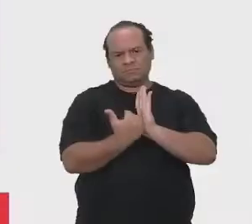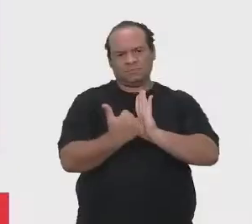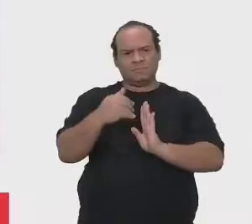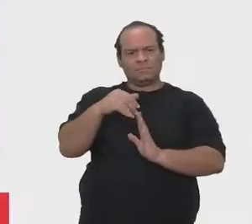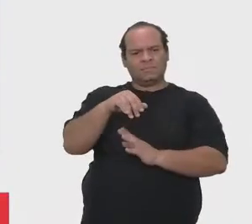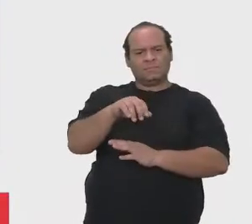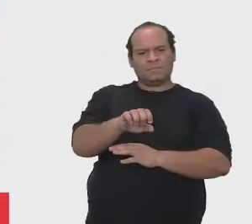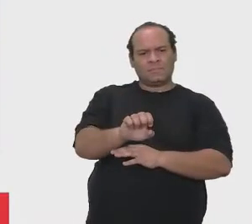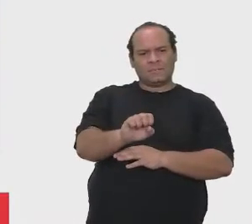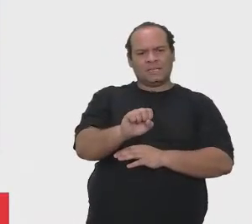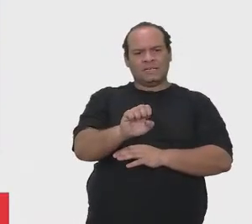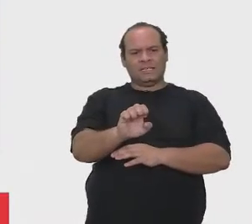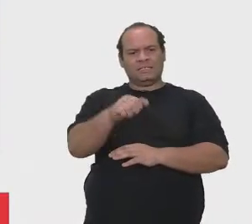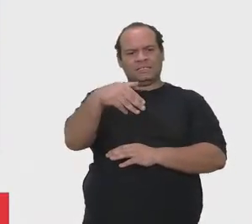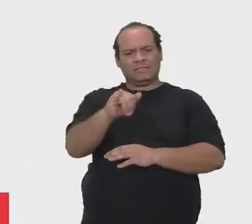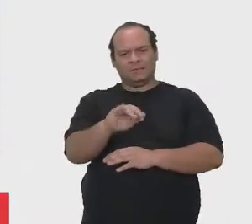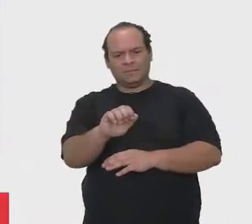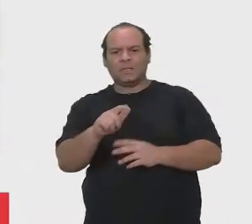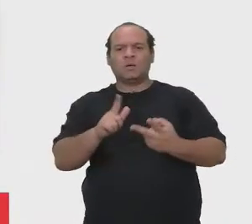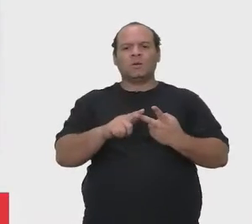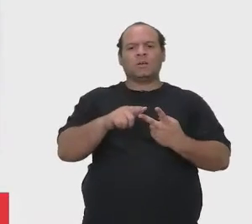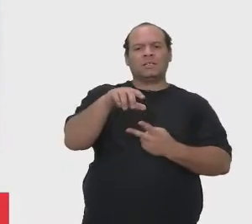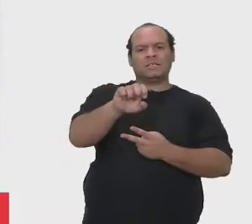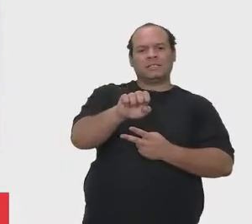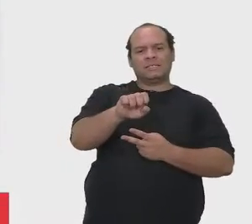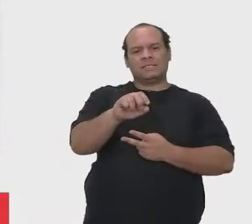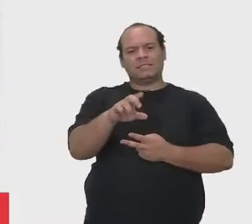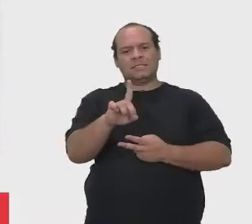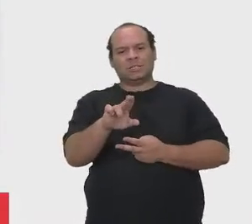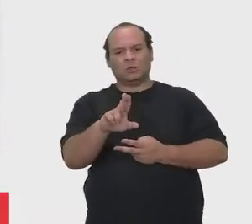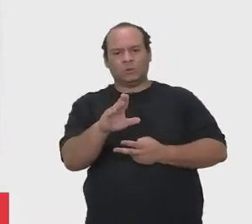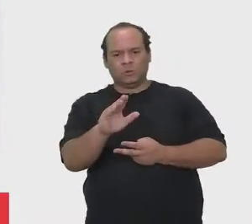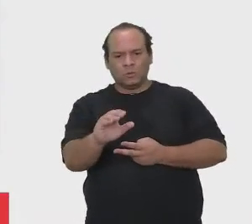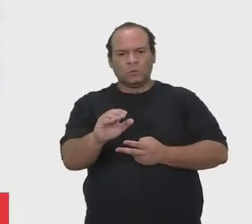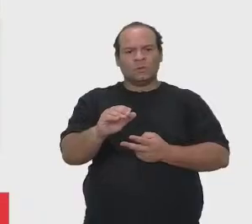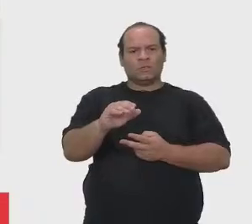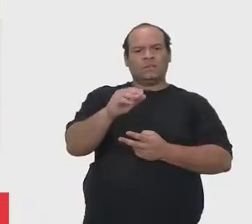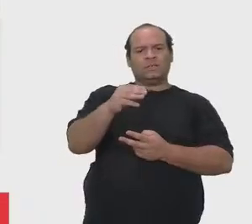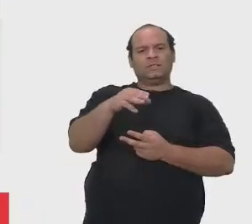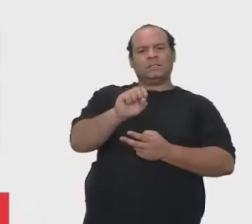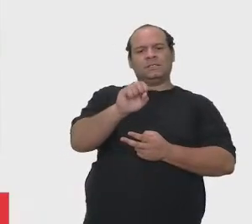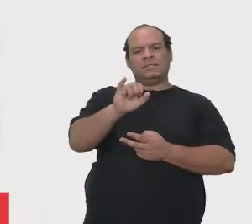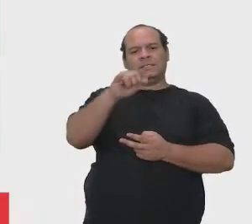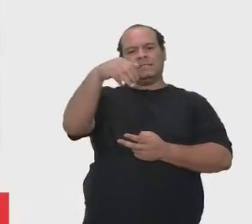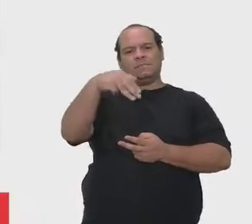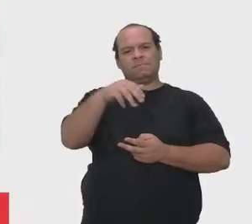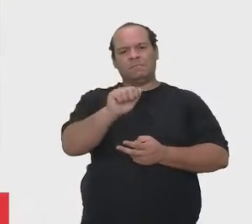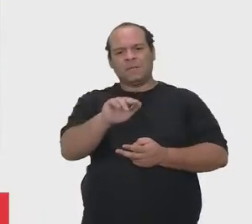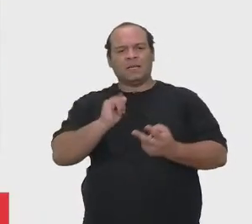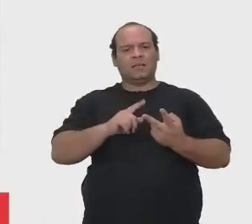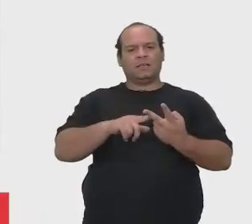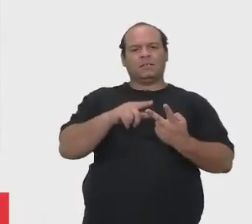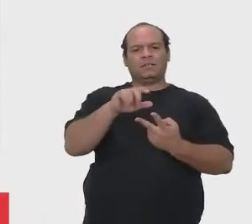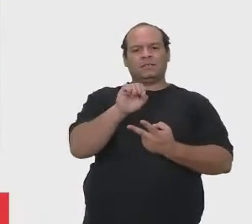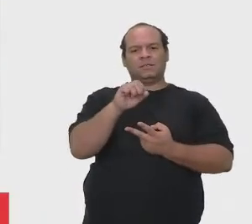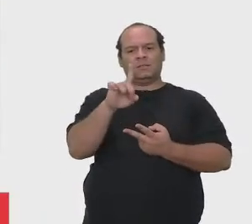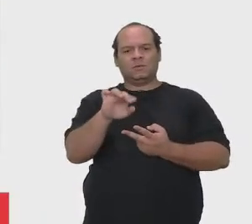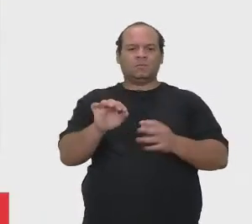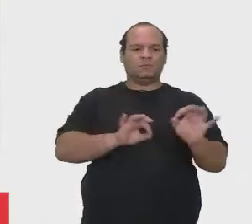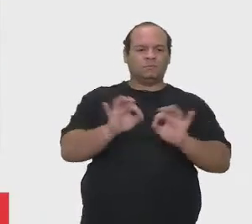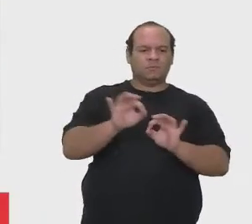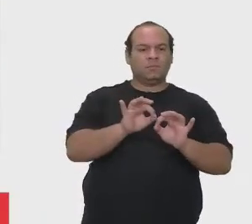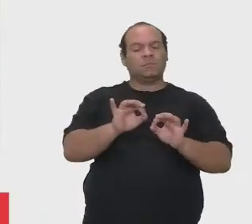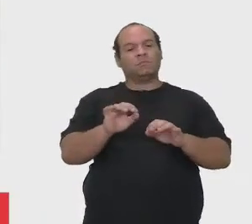da SEDUC 01 de 2019. O público-alvo, né, desse programa são os profissionais PECs do quadro da